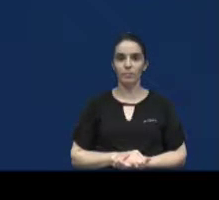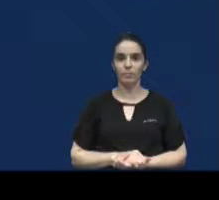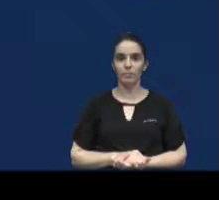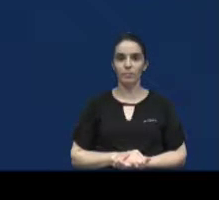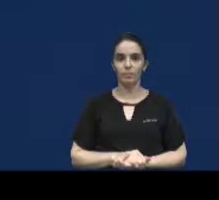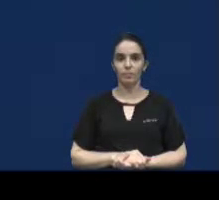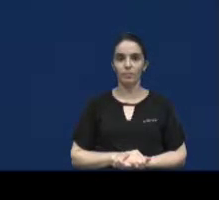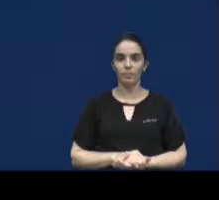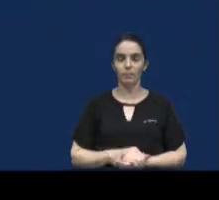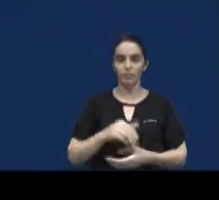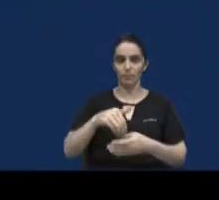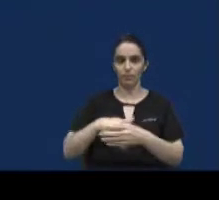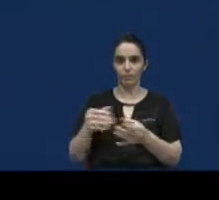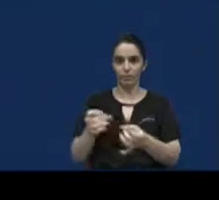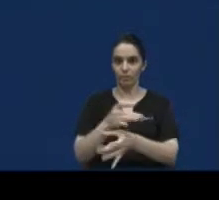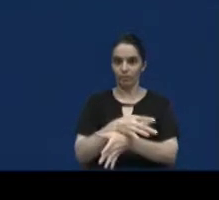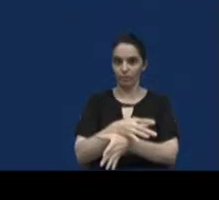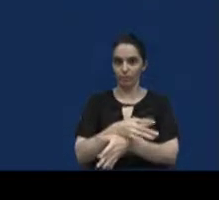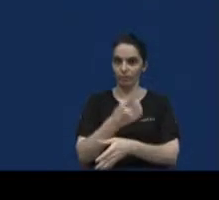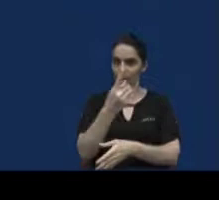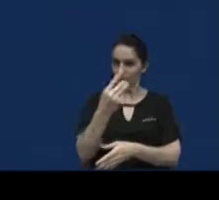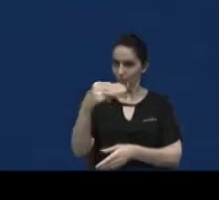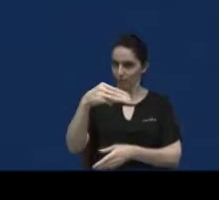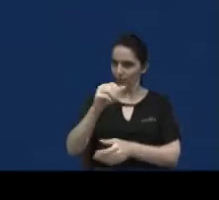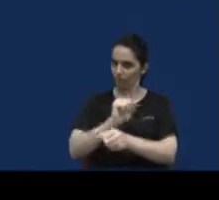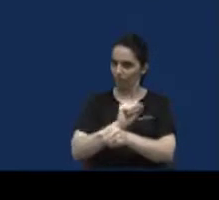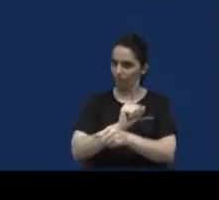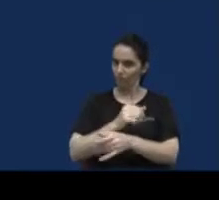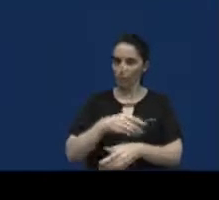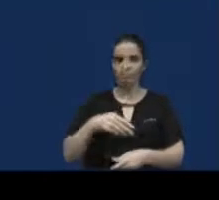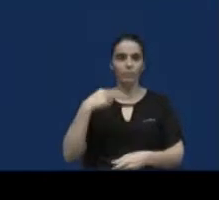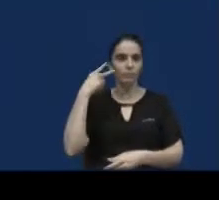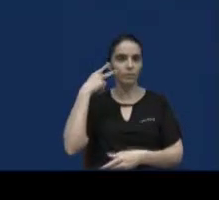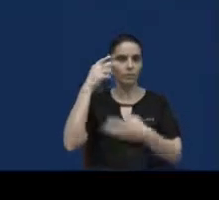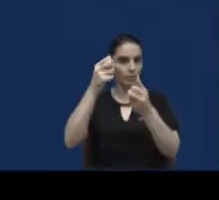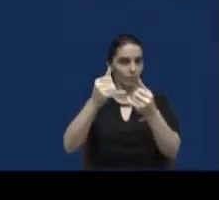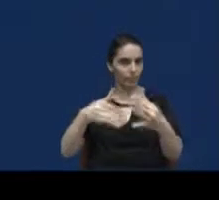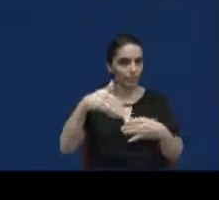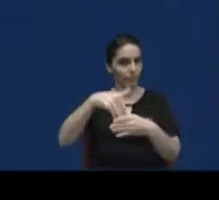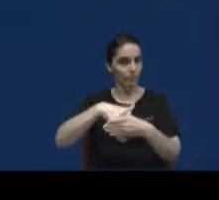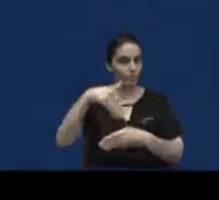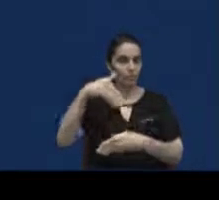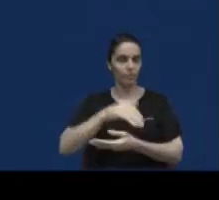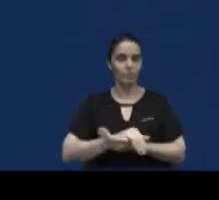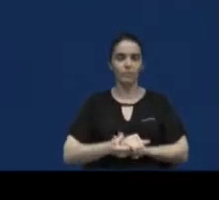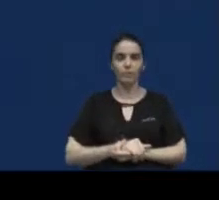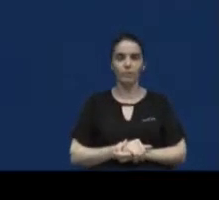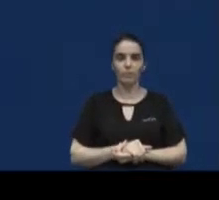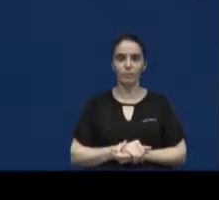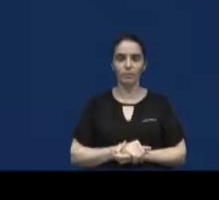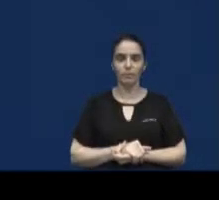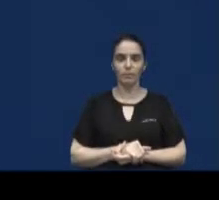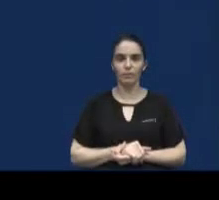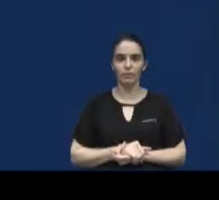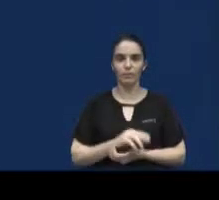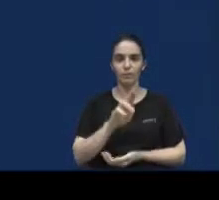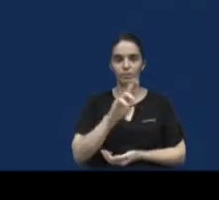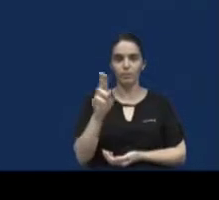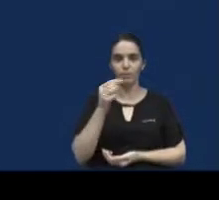Está encerrada a votação. Só um minuto. Algum vereador deseja justificar? Eu desejo. Por nome, por